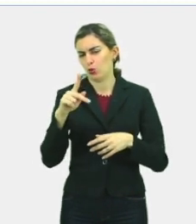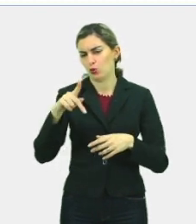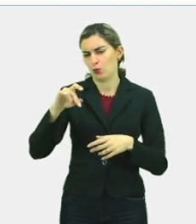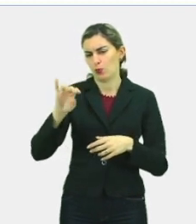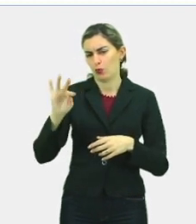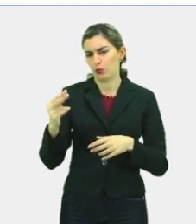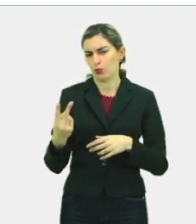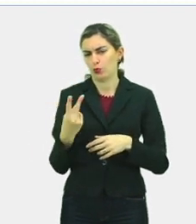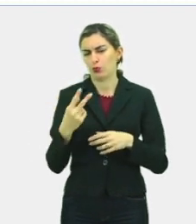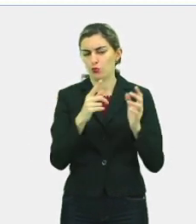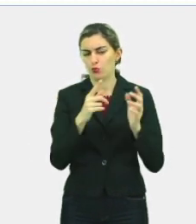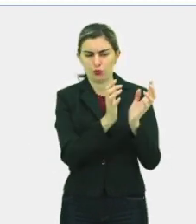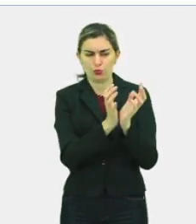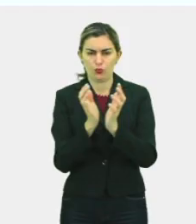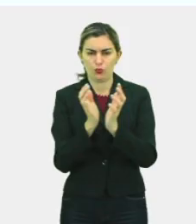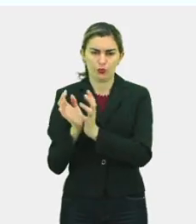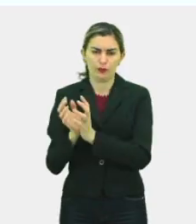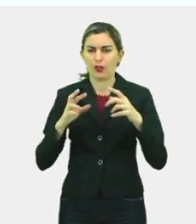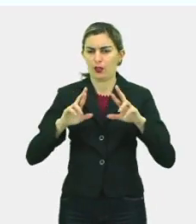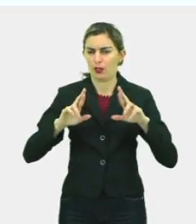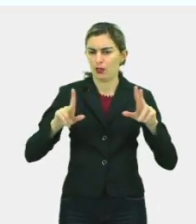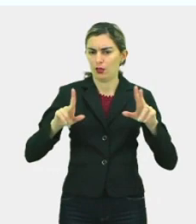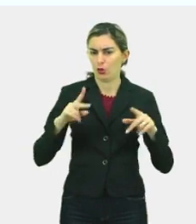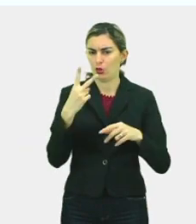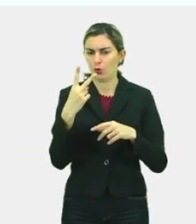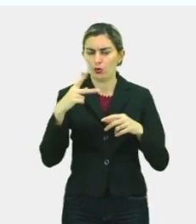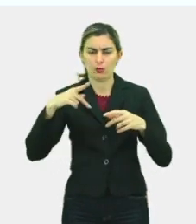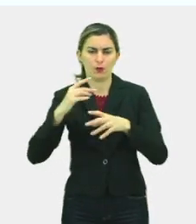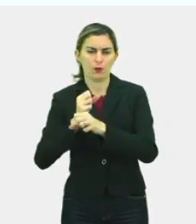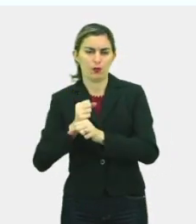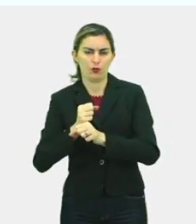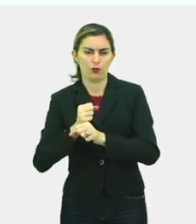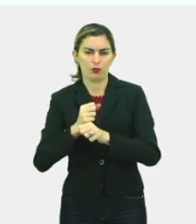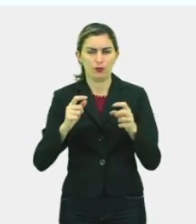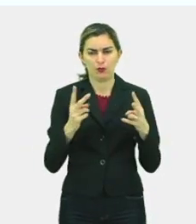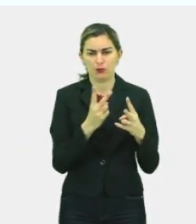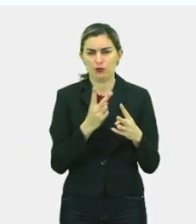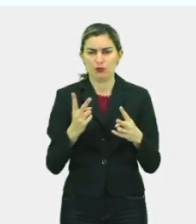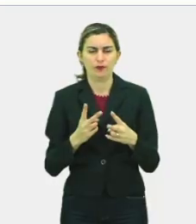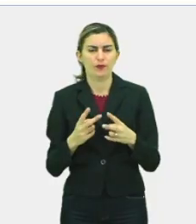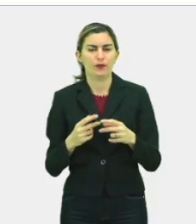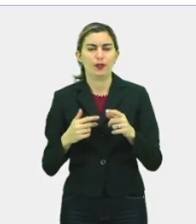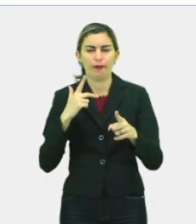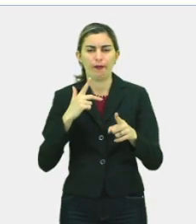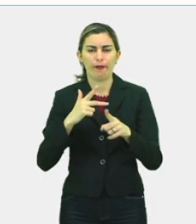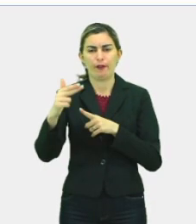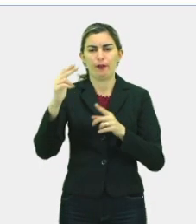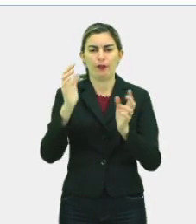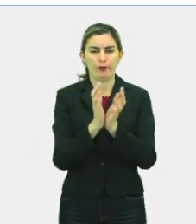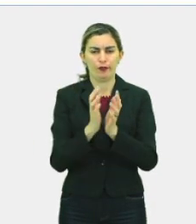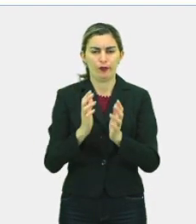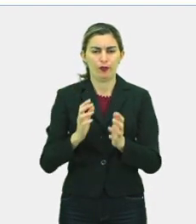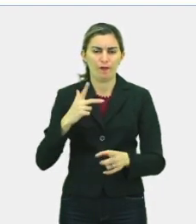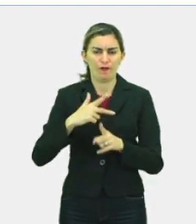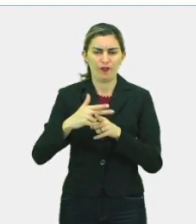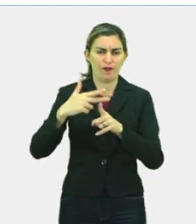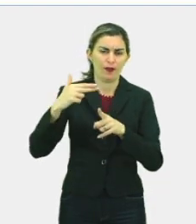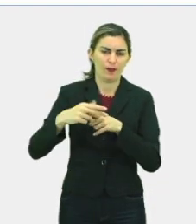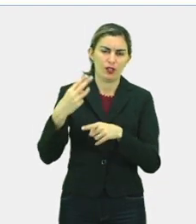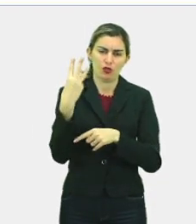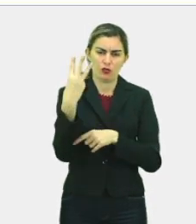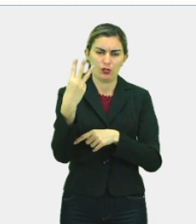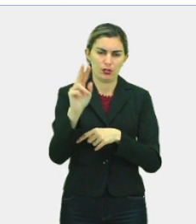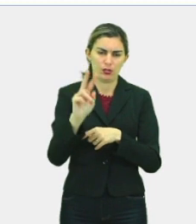2 pontos, né? Então, uma equipe tem que ter uma diferença mínima de 2 pontos para a outra. Ganha a equipe que vencer os